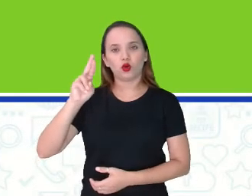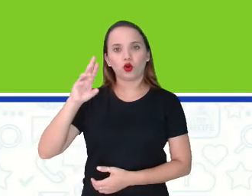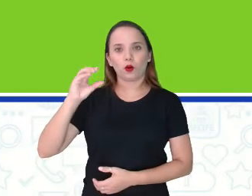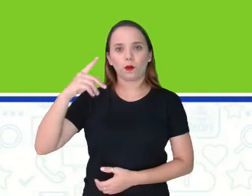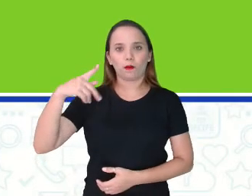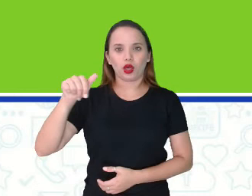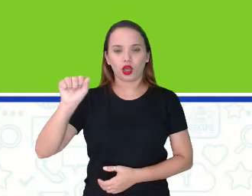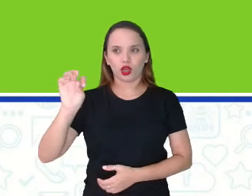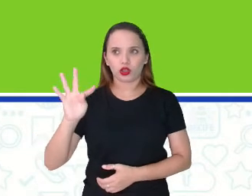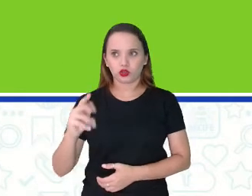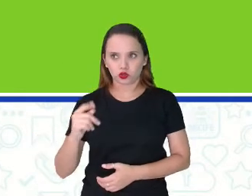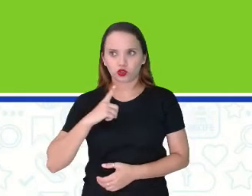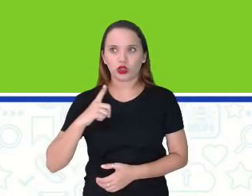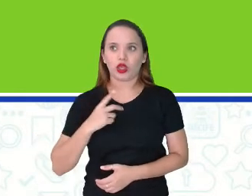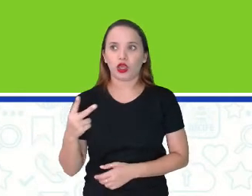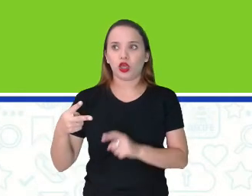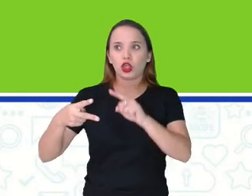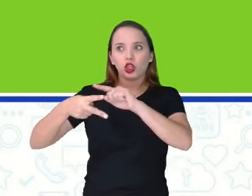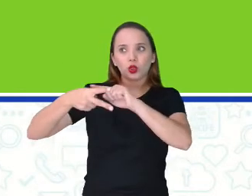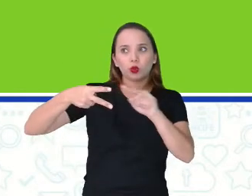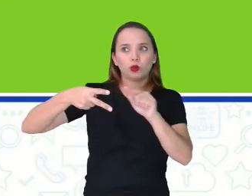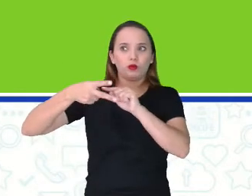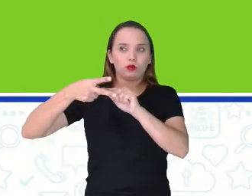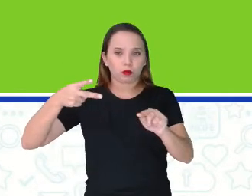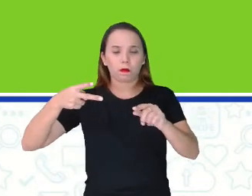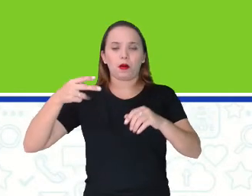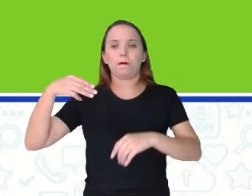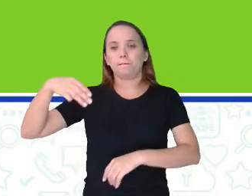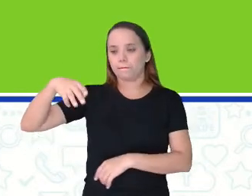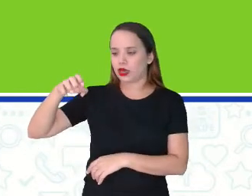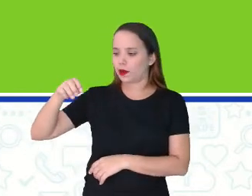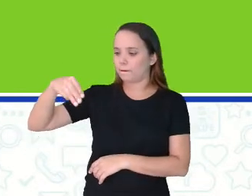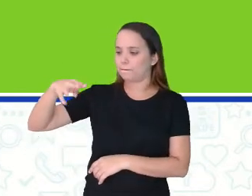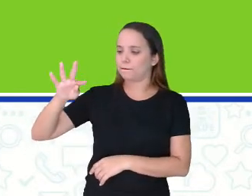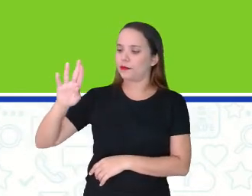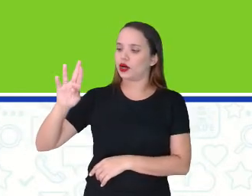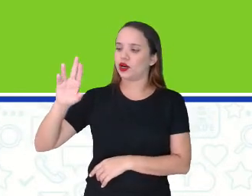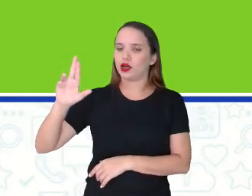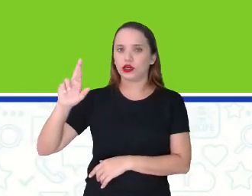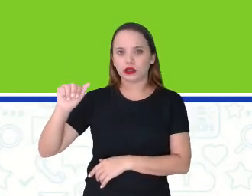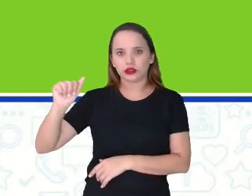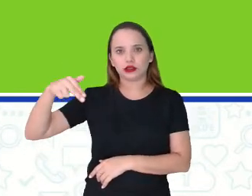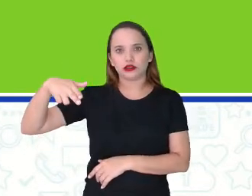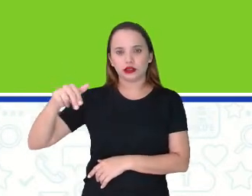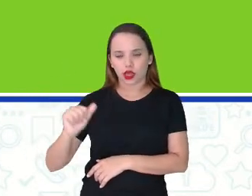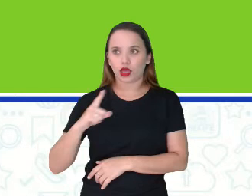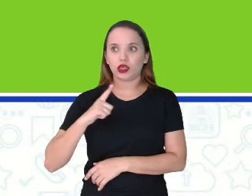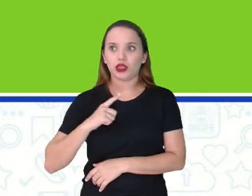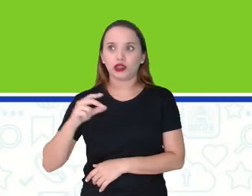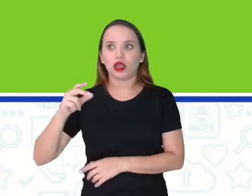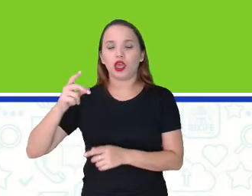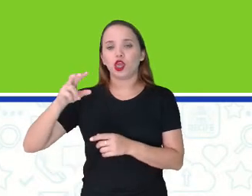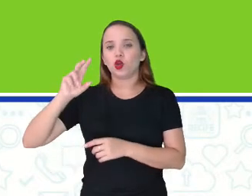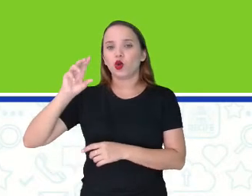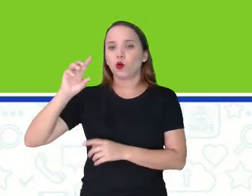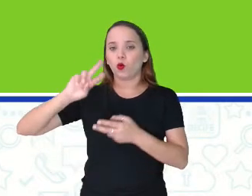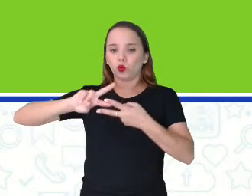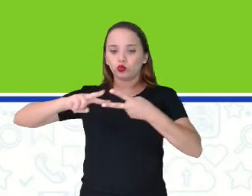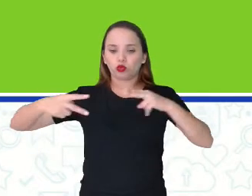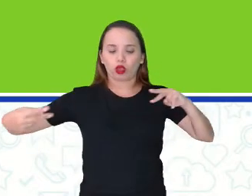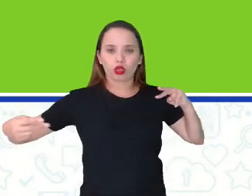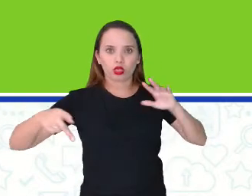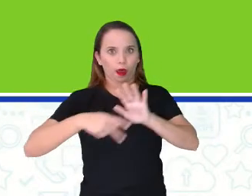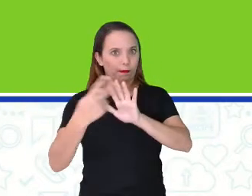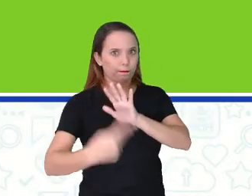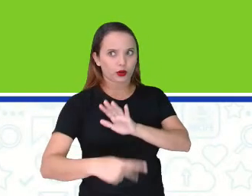membrana dupla e um DNA próprio. Eles têm um DNA próprio. Apresentam um espaço interno denominado diestroma,